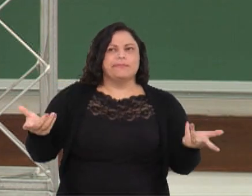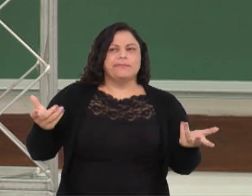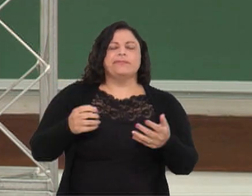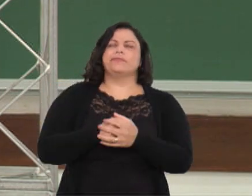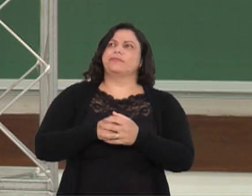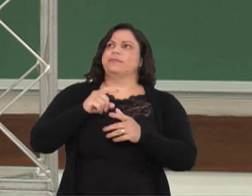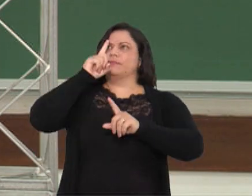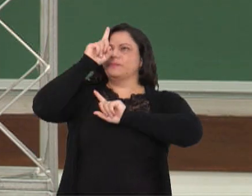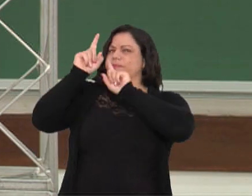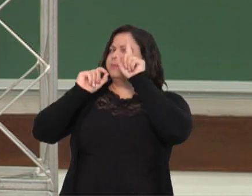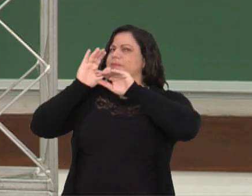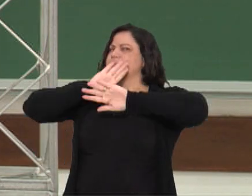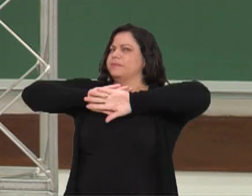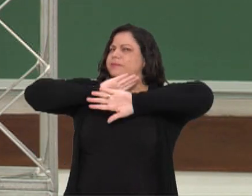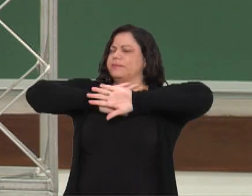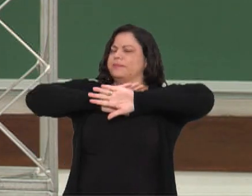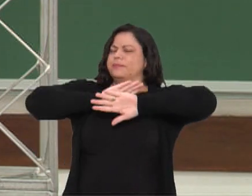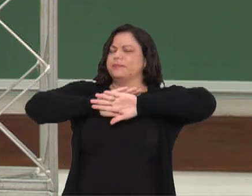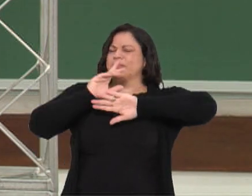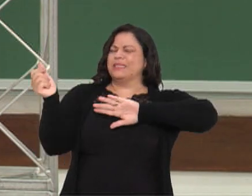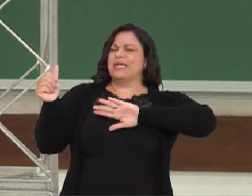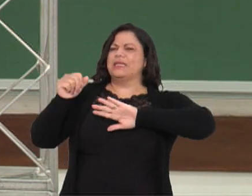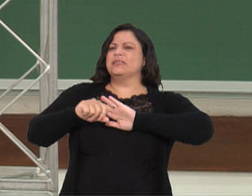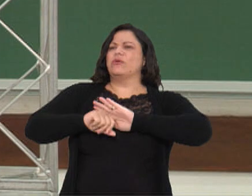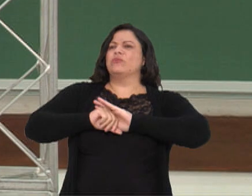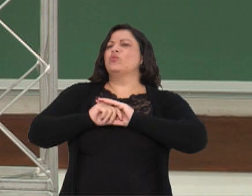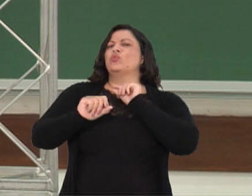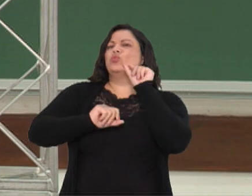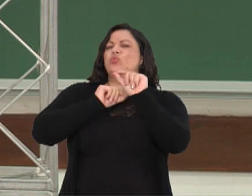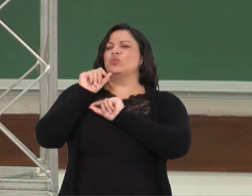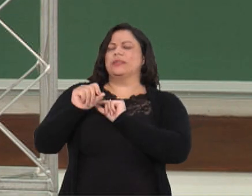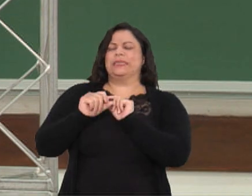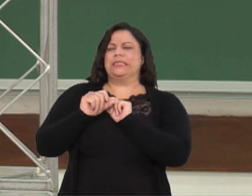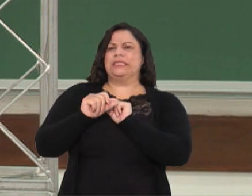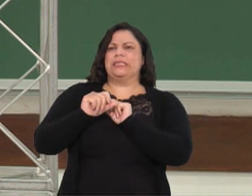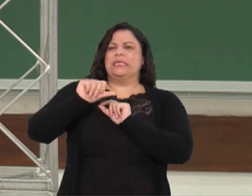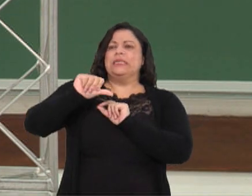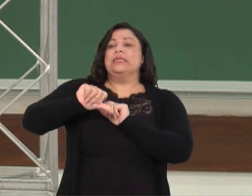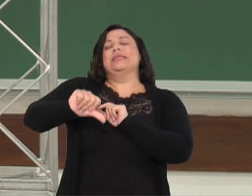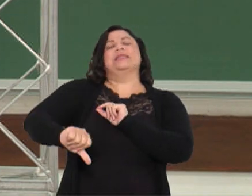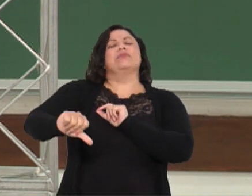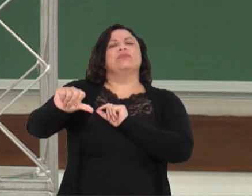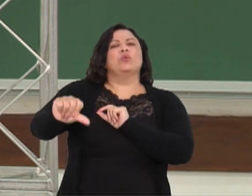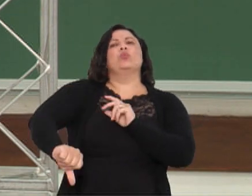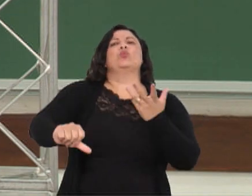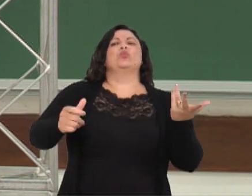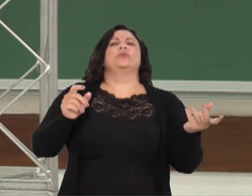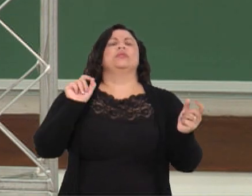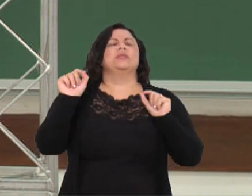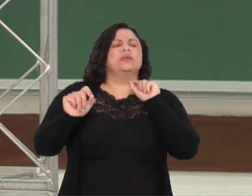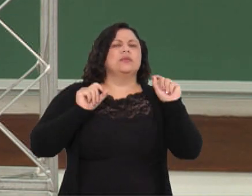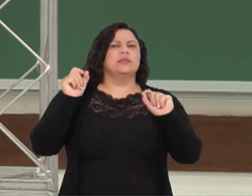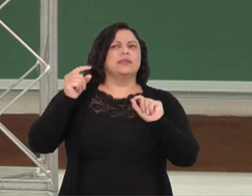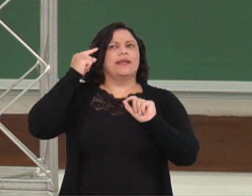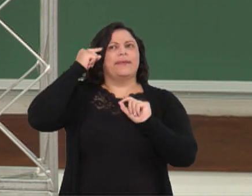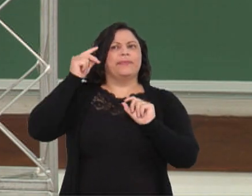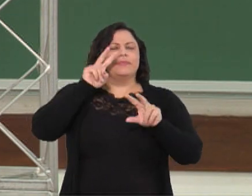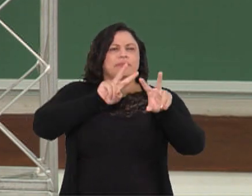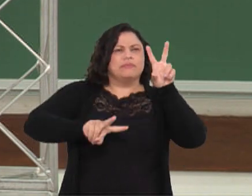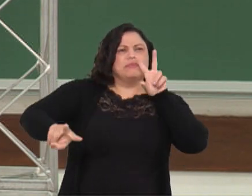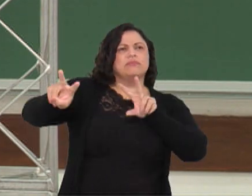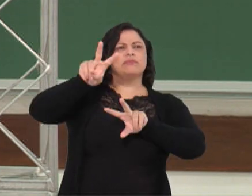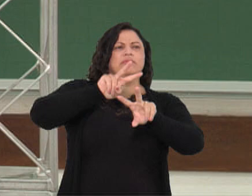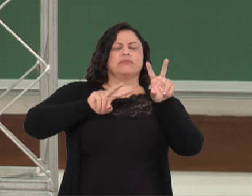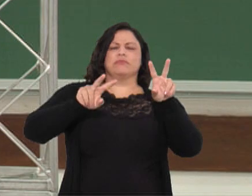daquela questão da ideologia negativa, onde, na visão marxista e também do